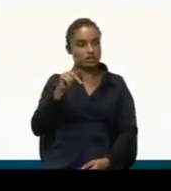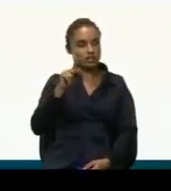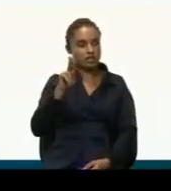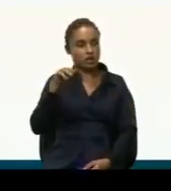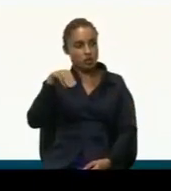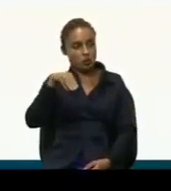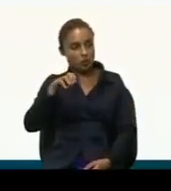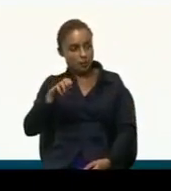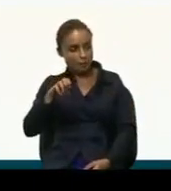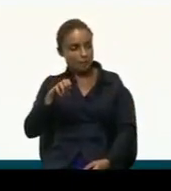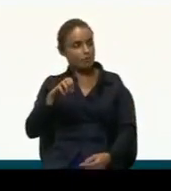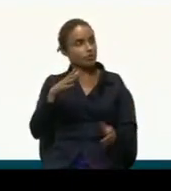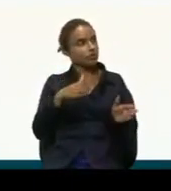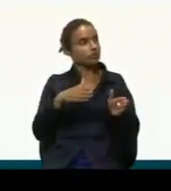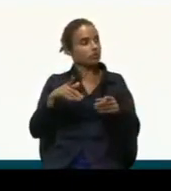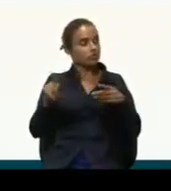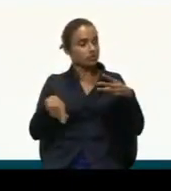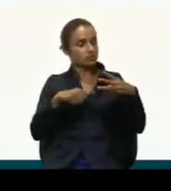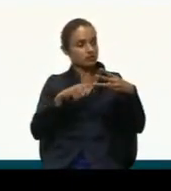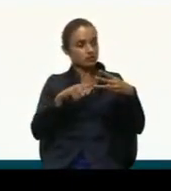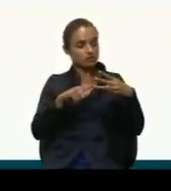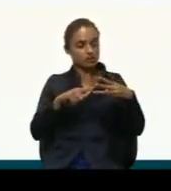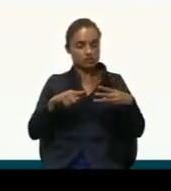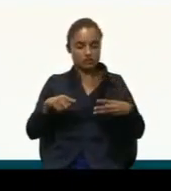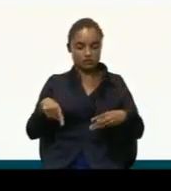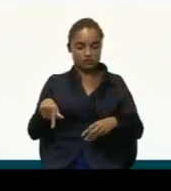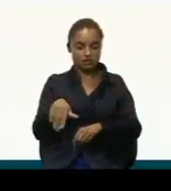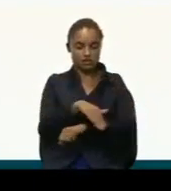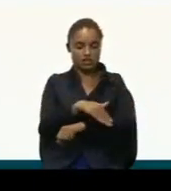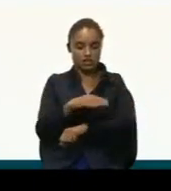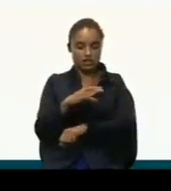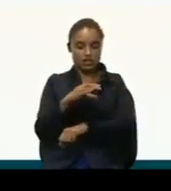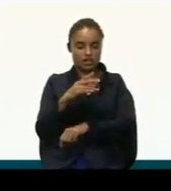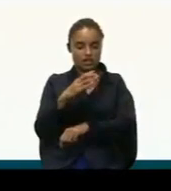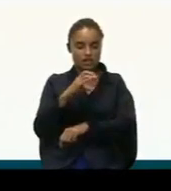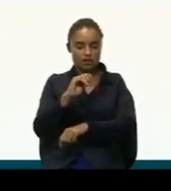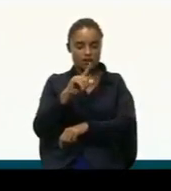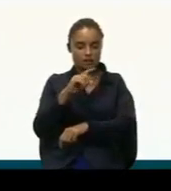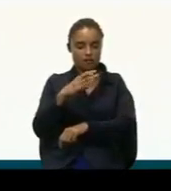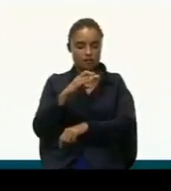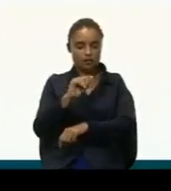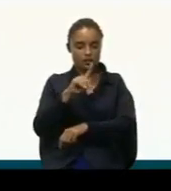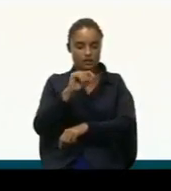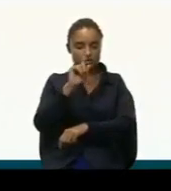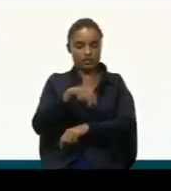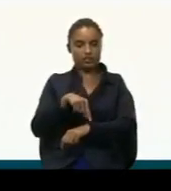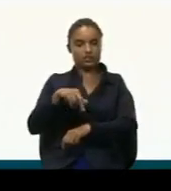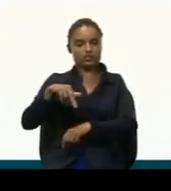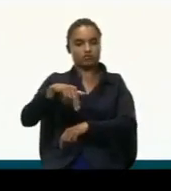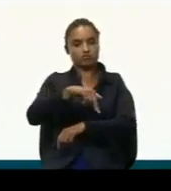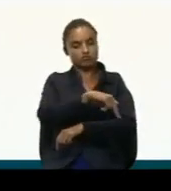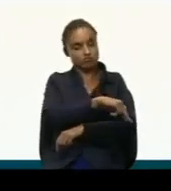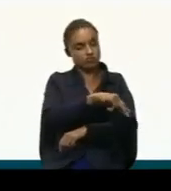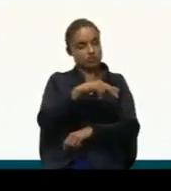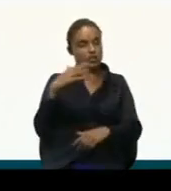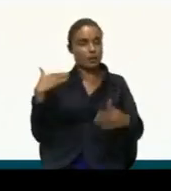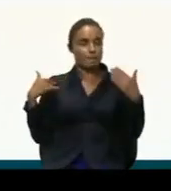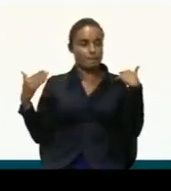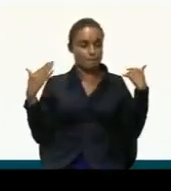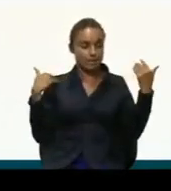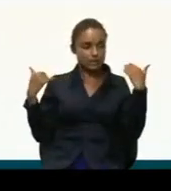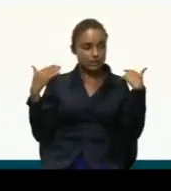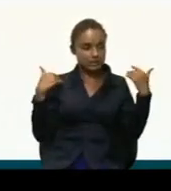tá? A calçada, né, o passeio. Então, entra na obra, tem toda uma logística de